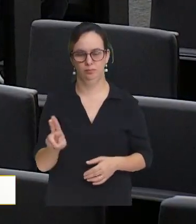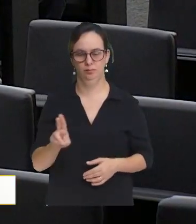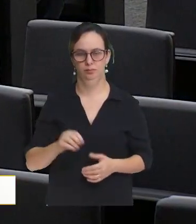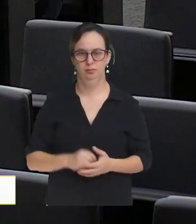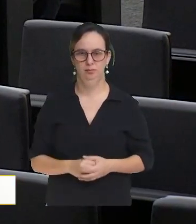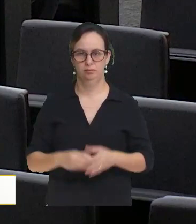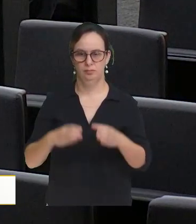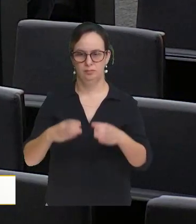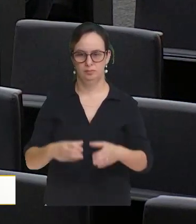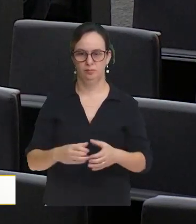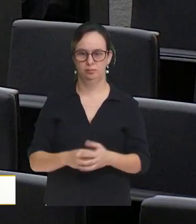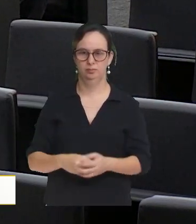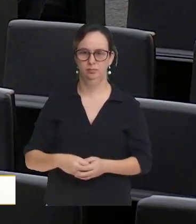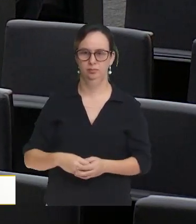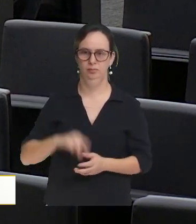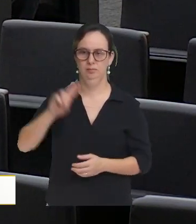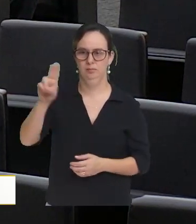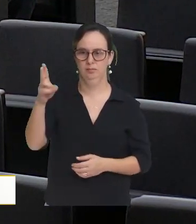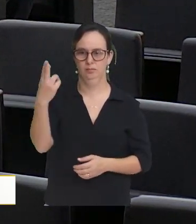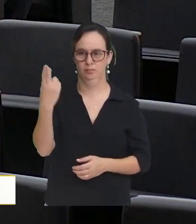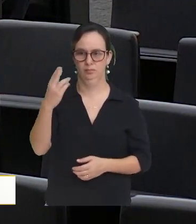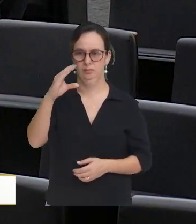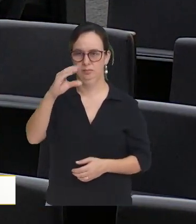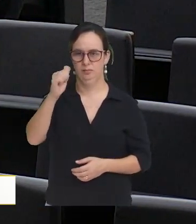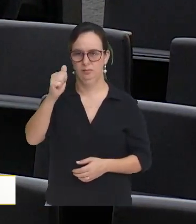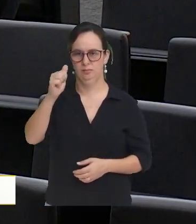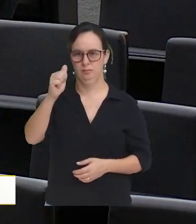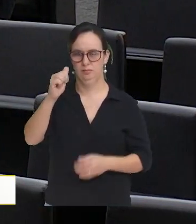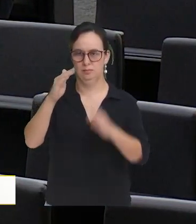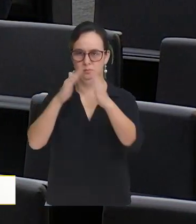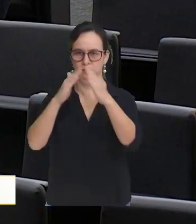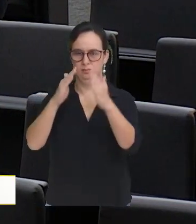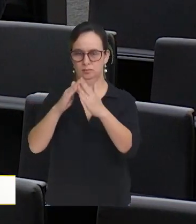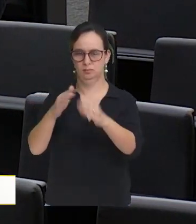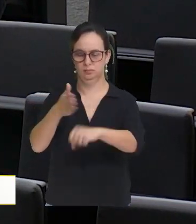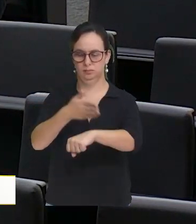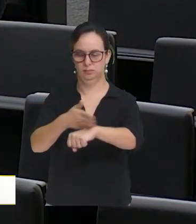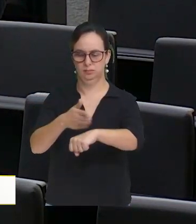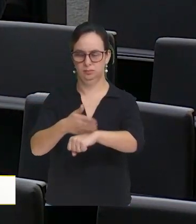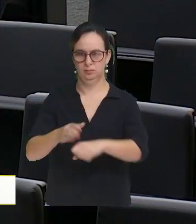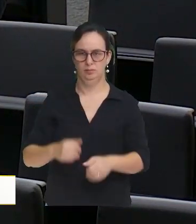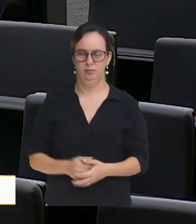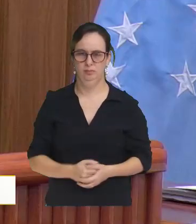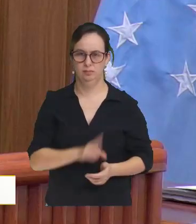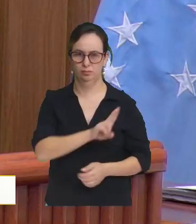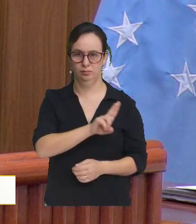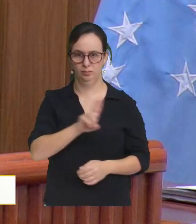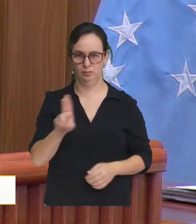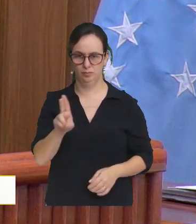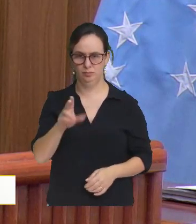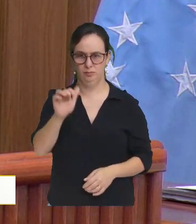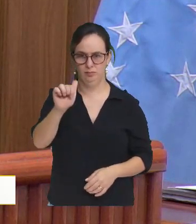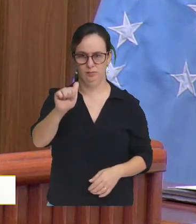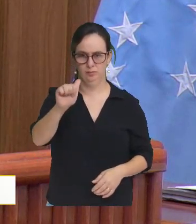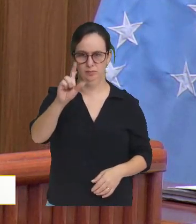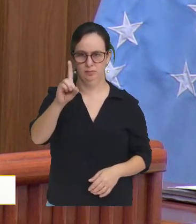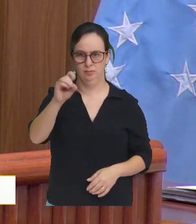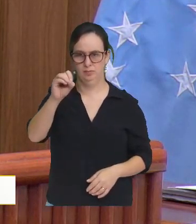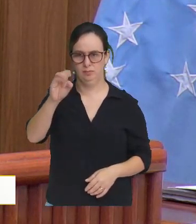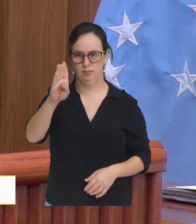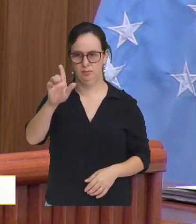do Casablanca Residencial, com o nome do Dr. Adolfo José Machado Dias, temos em